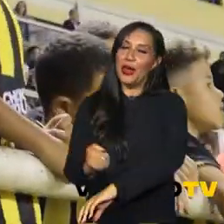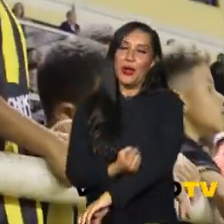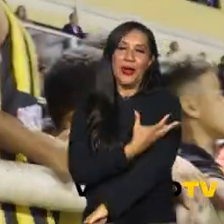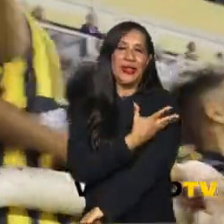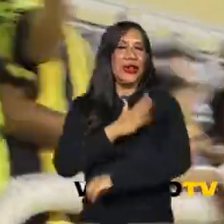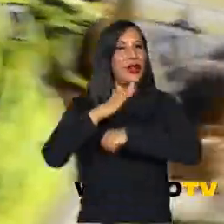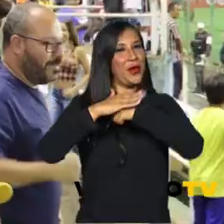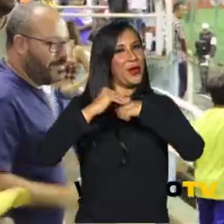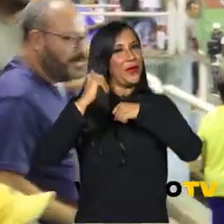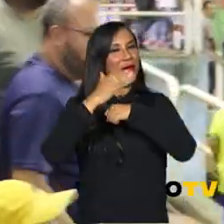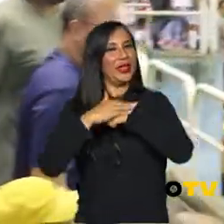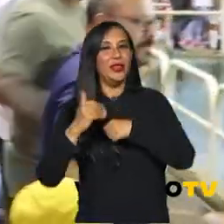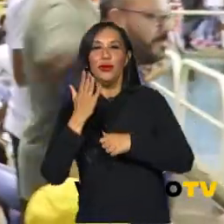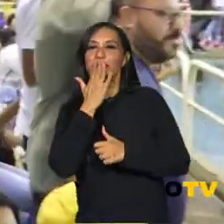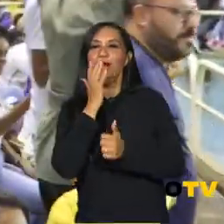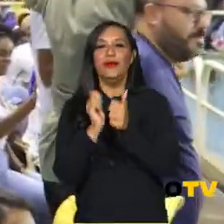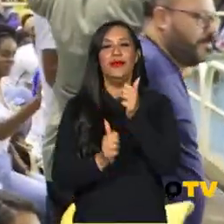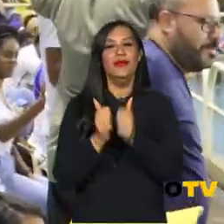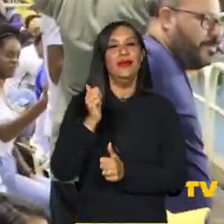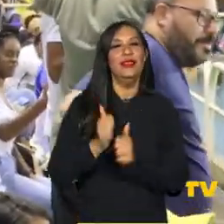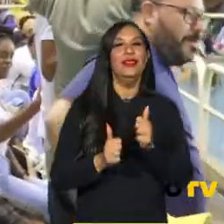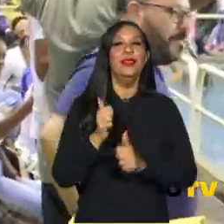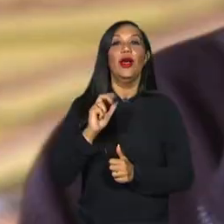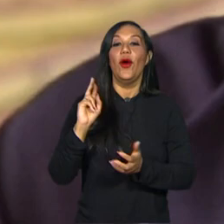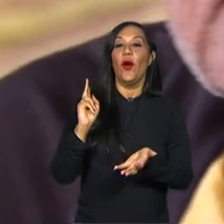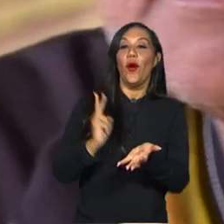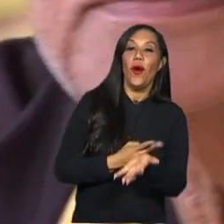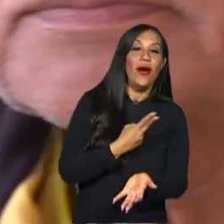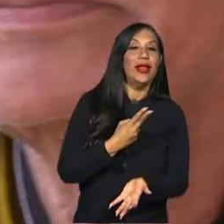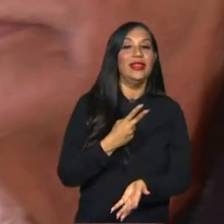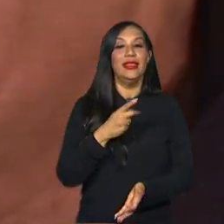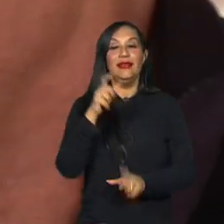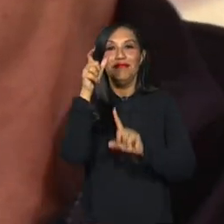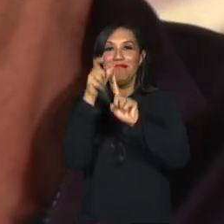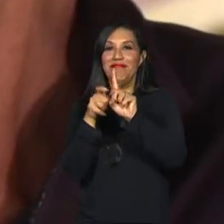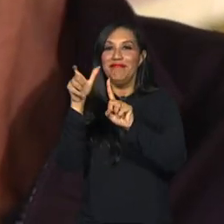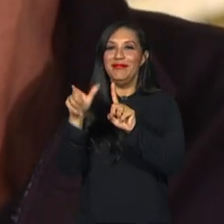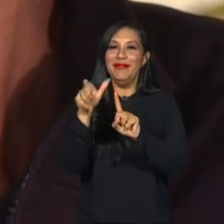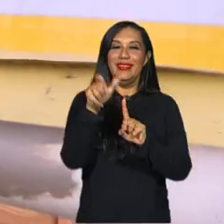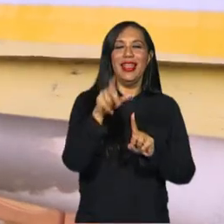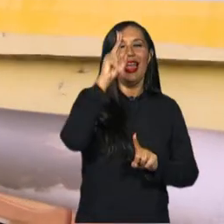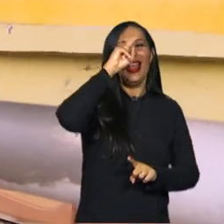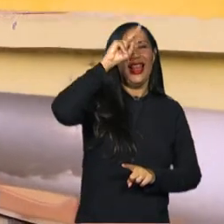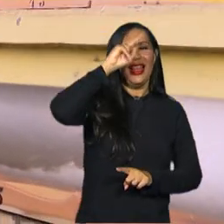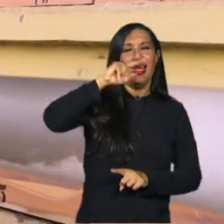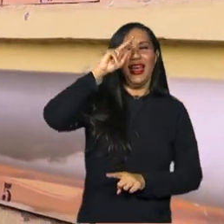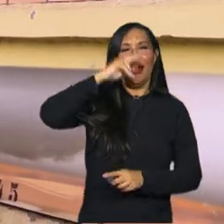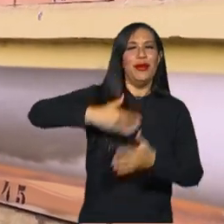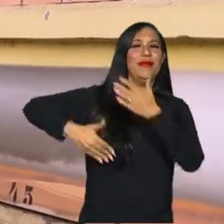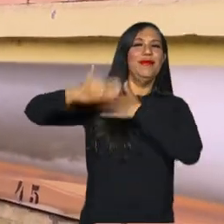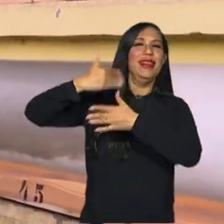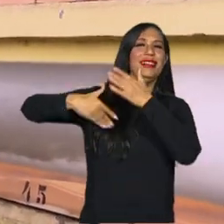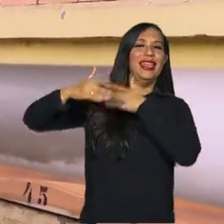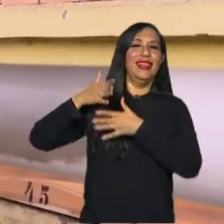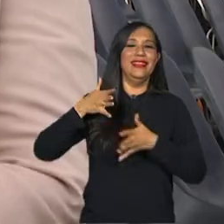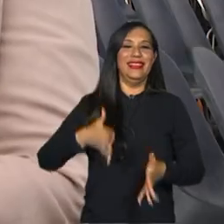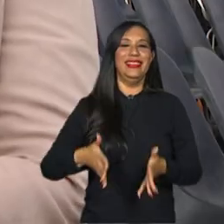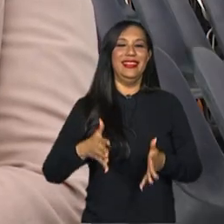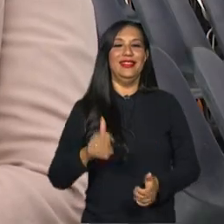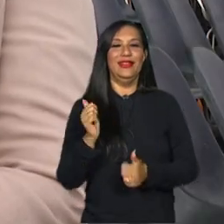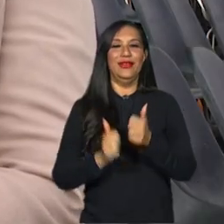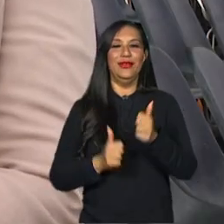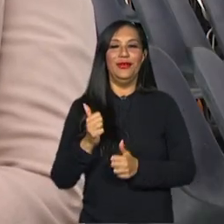o carinho pelo clube vêm à tona quando esses personagens relembram cada lance vivido.